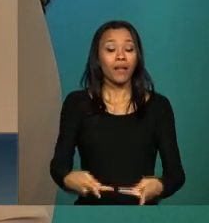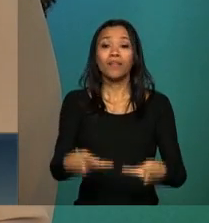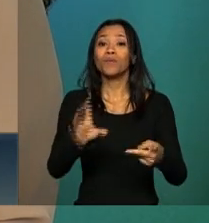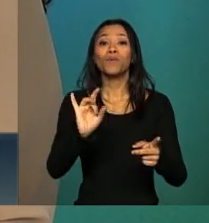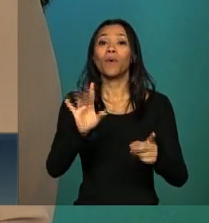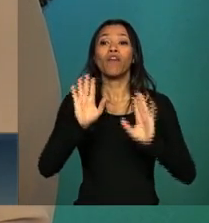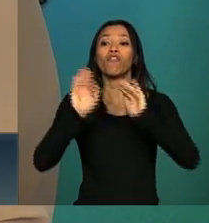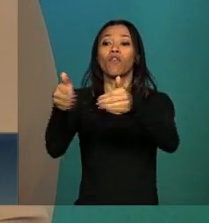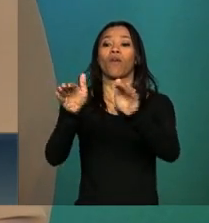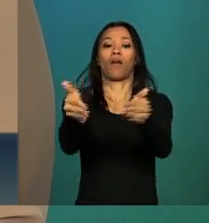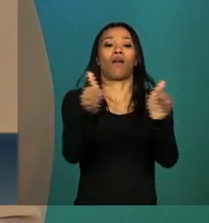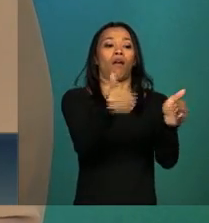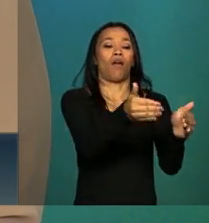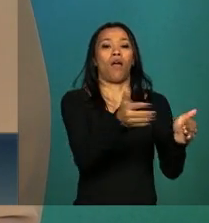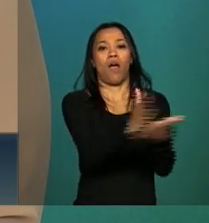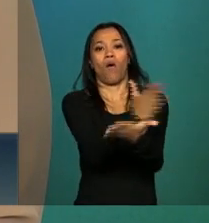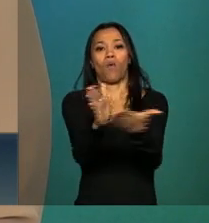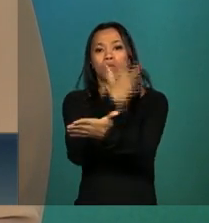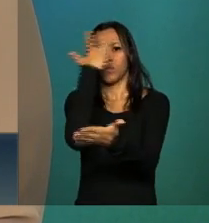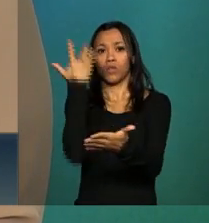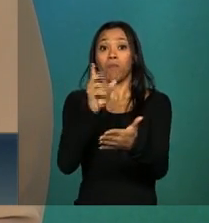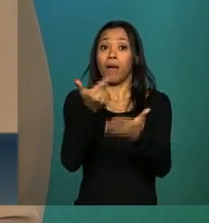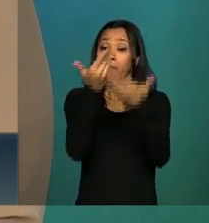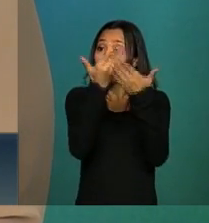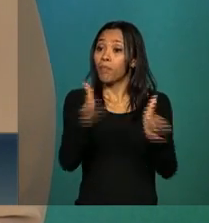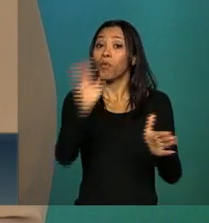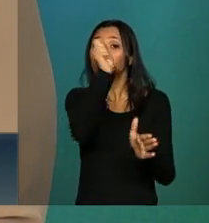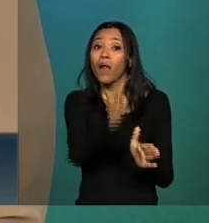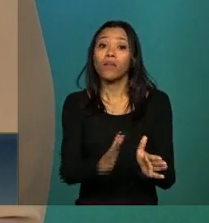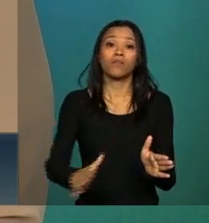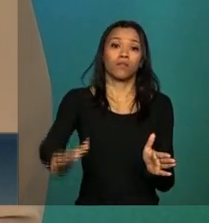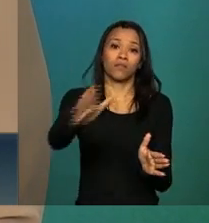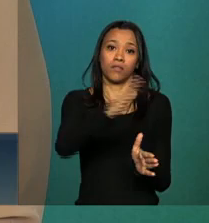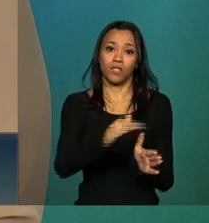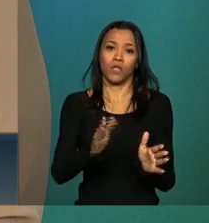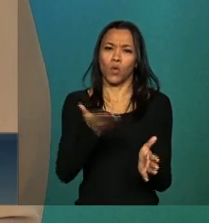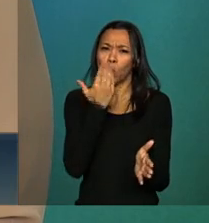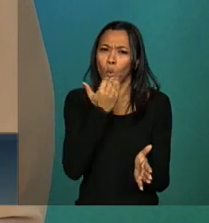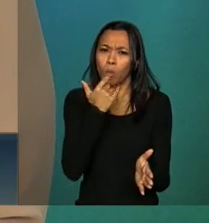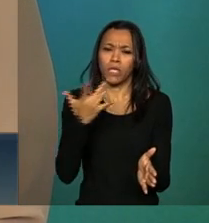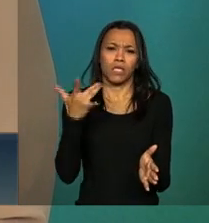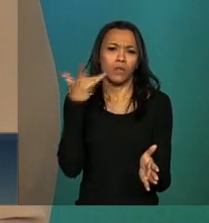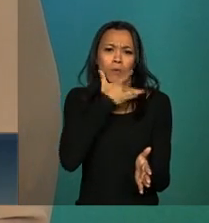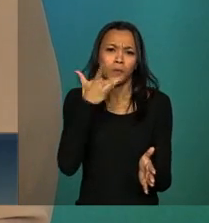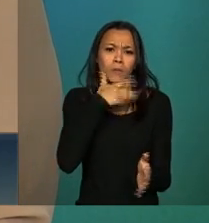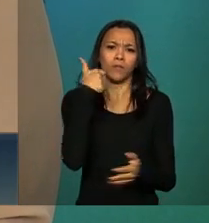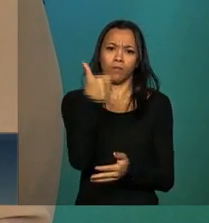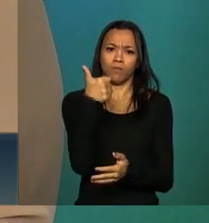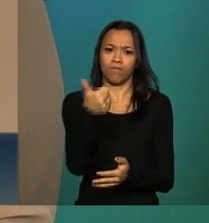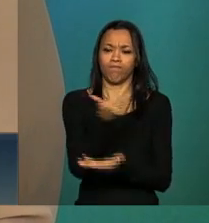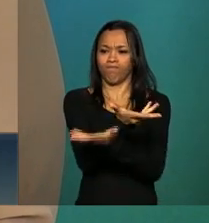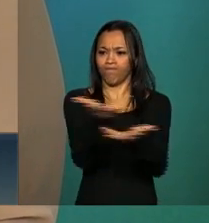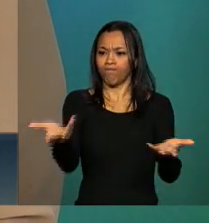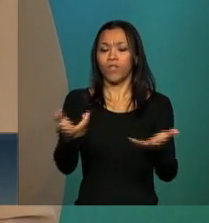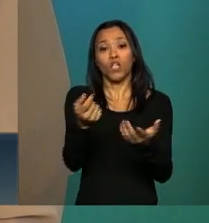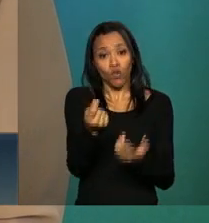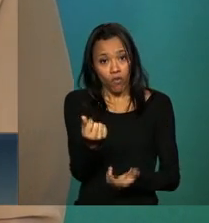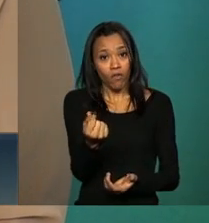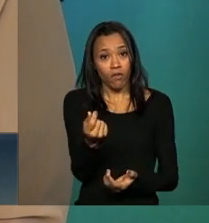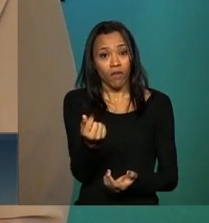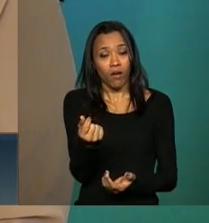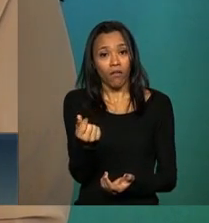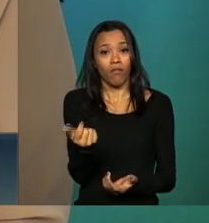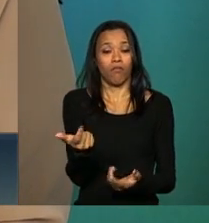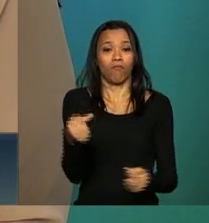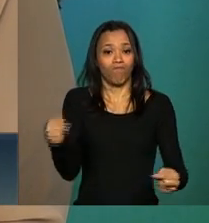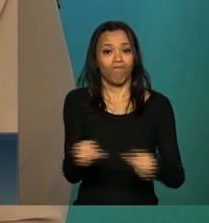brasileiros, é para o desenvolvimento do país, para continuar produzindo comida de qualidade, comida de preço justo para a população.